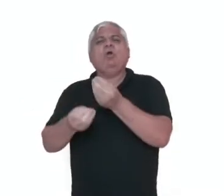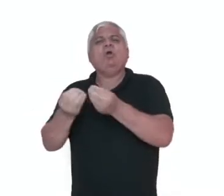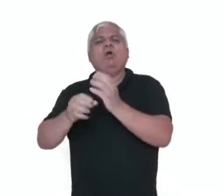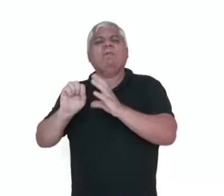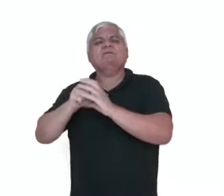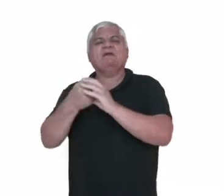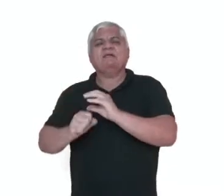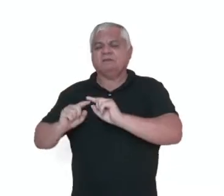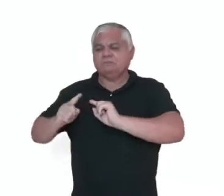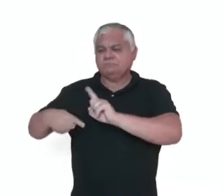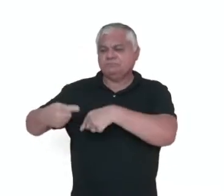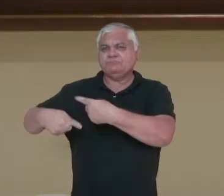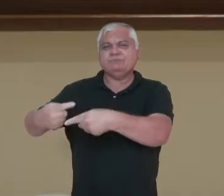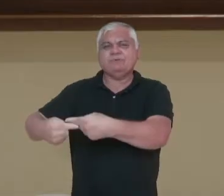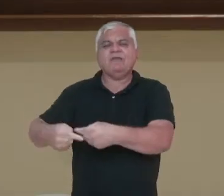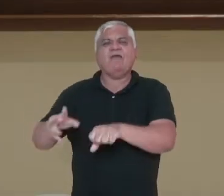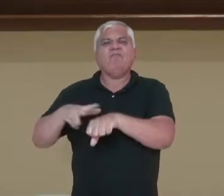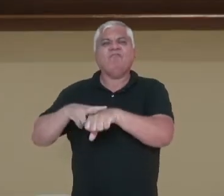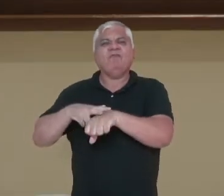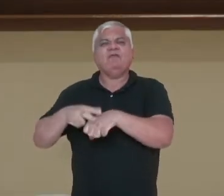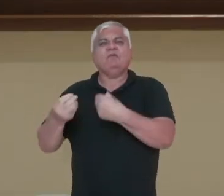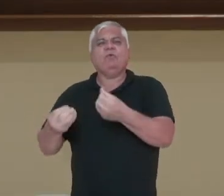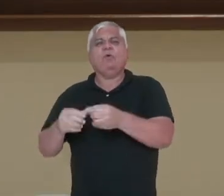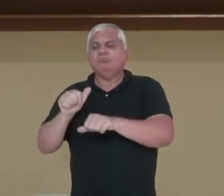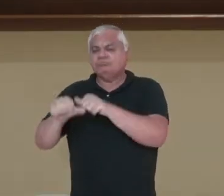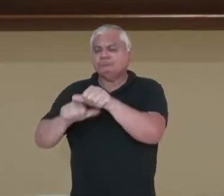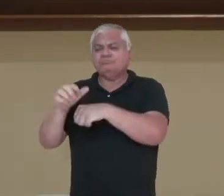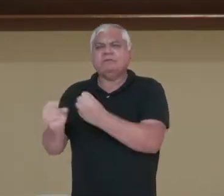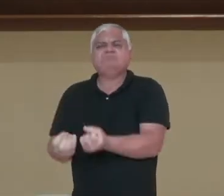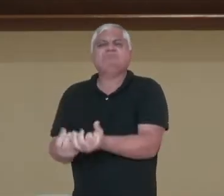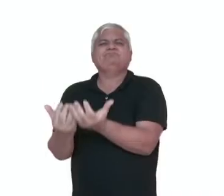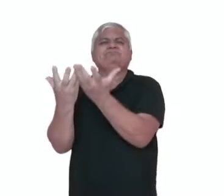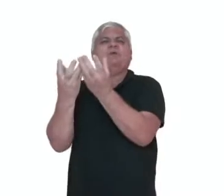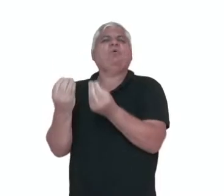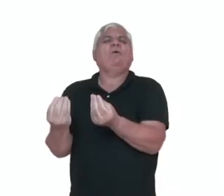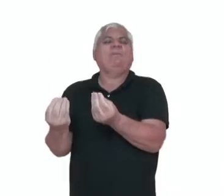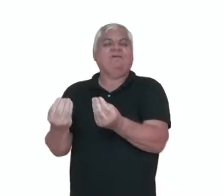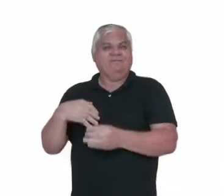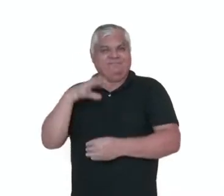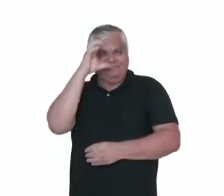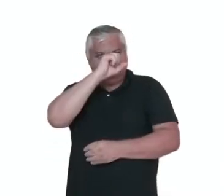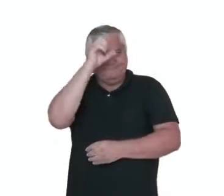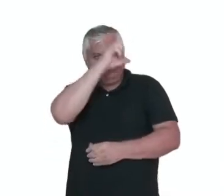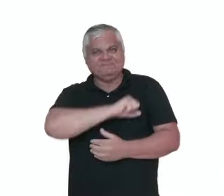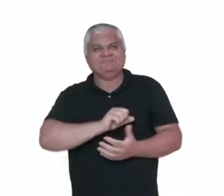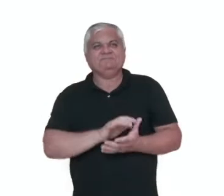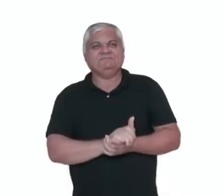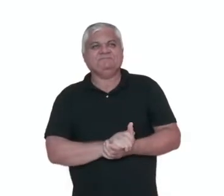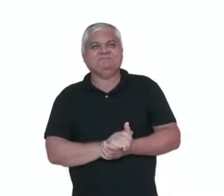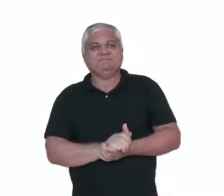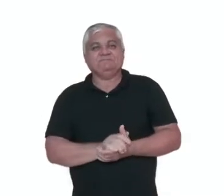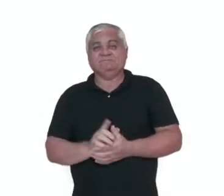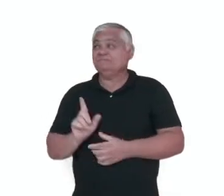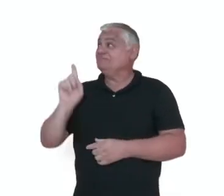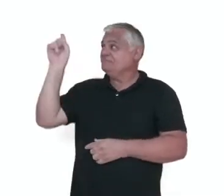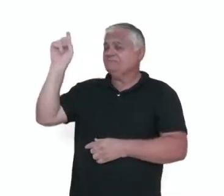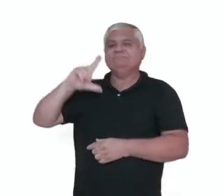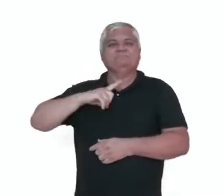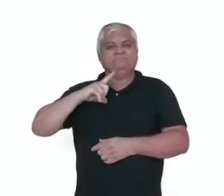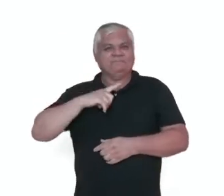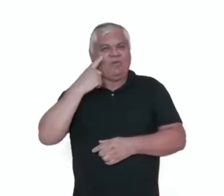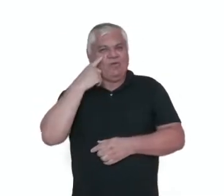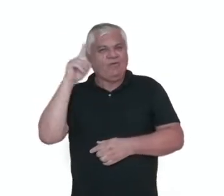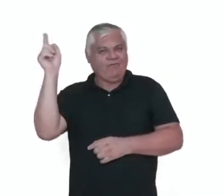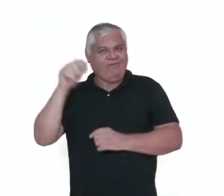características hereditárias, ou seja, como que é a reprodução dessas plantas, tá? Entre esses grupos, ok? E aqui, claro, nós já temos uma